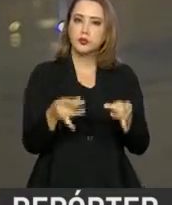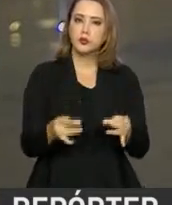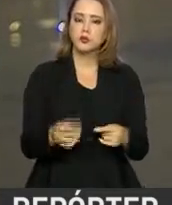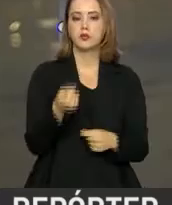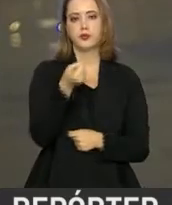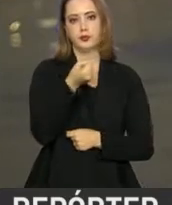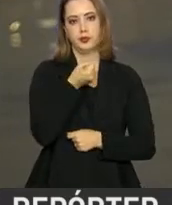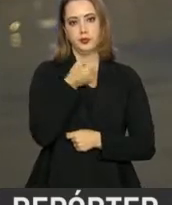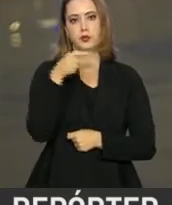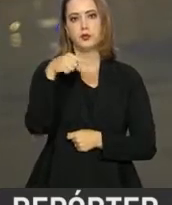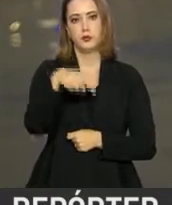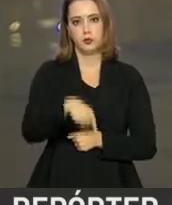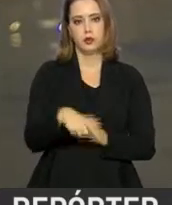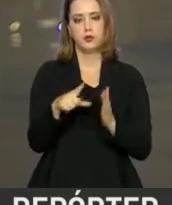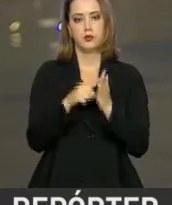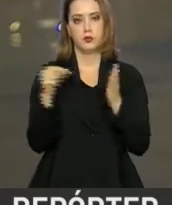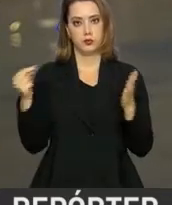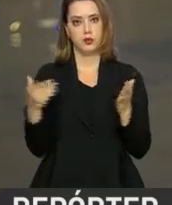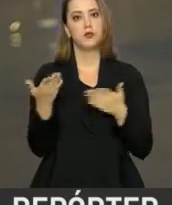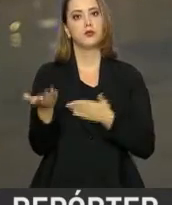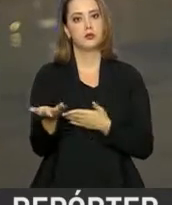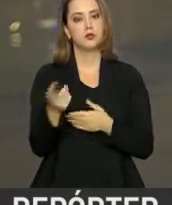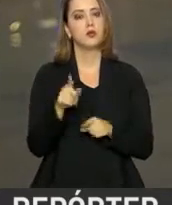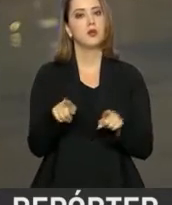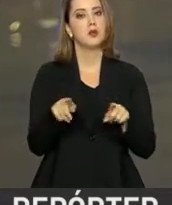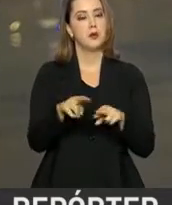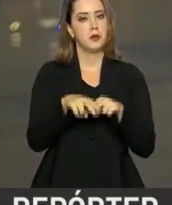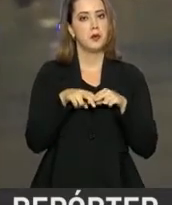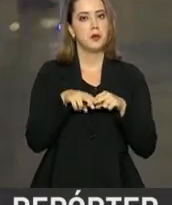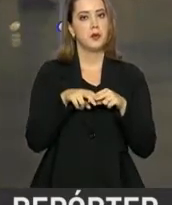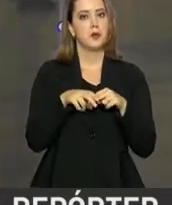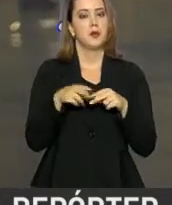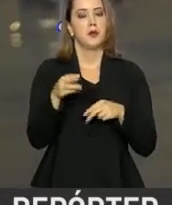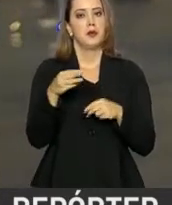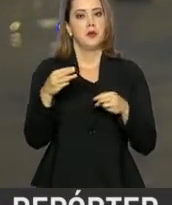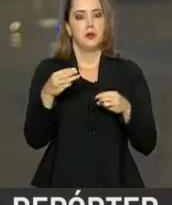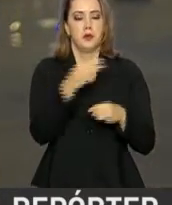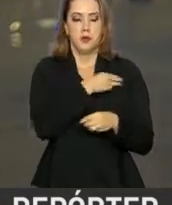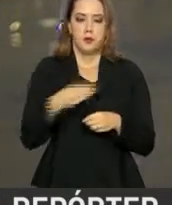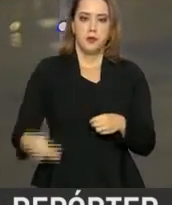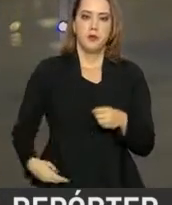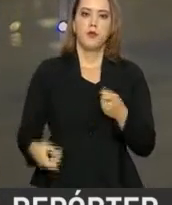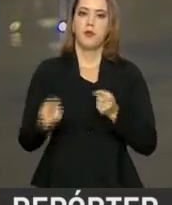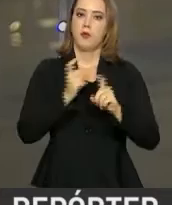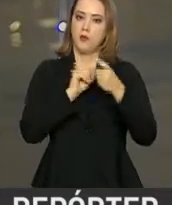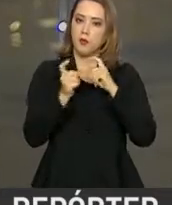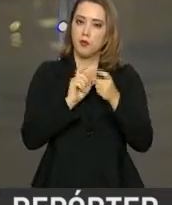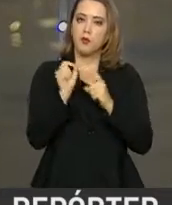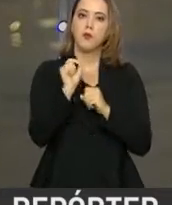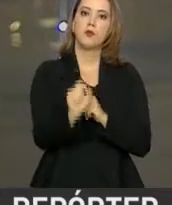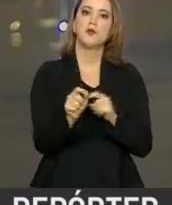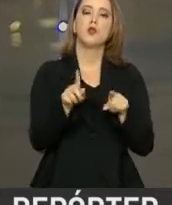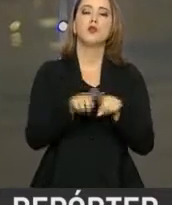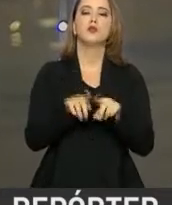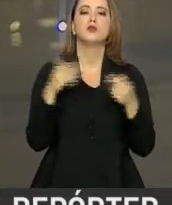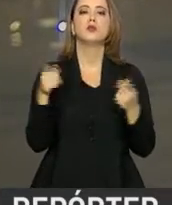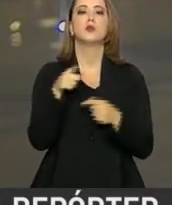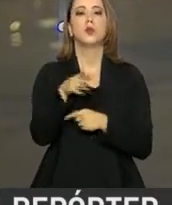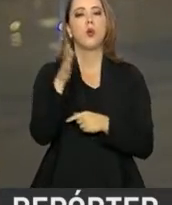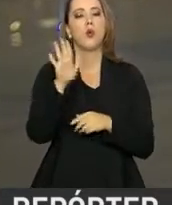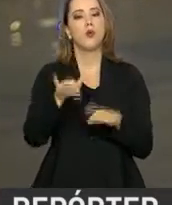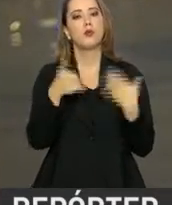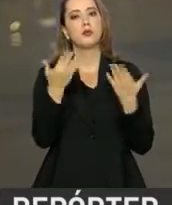aqui no palácio do planalto provavelmente pelo ministro da fazenda e henrique meirelles e daí a expectativa é qual o governador